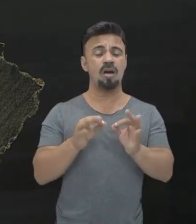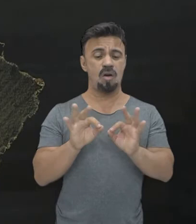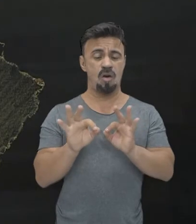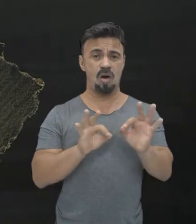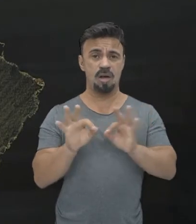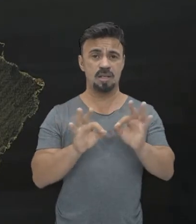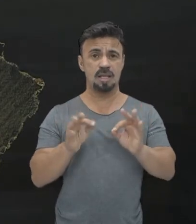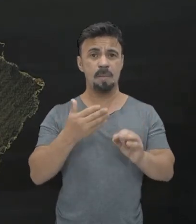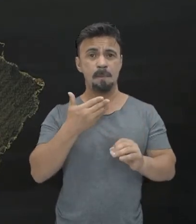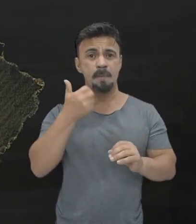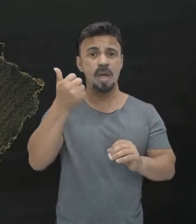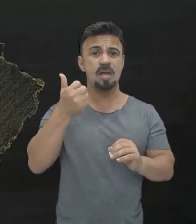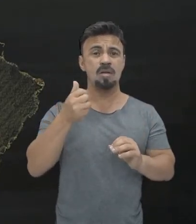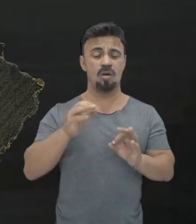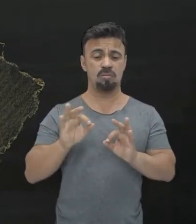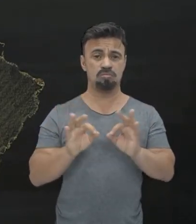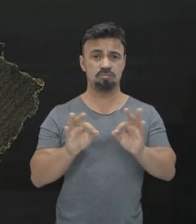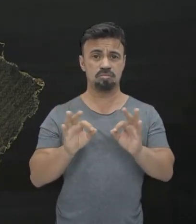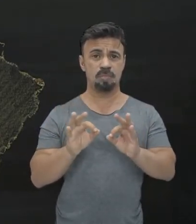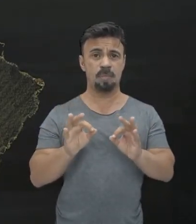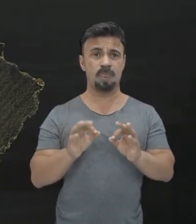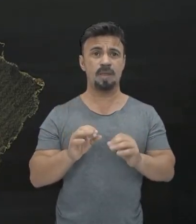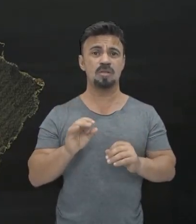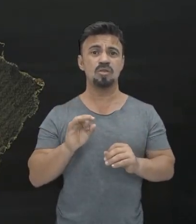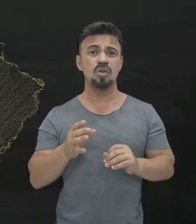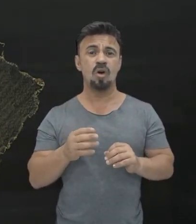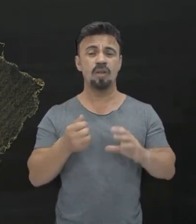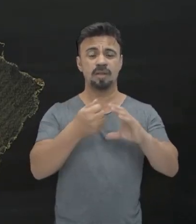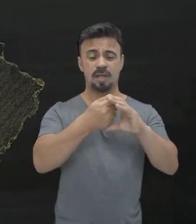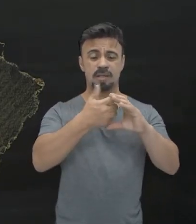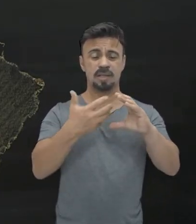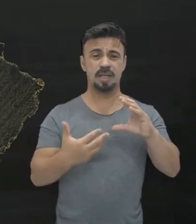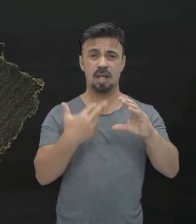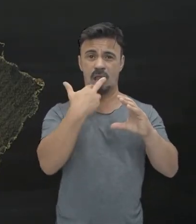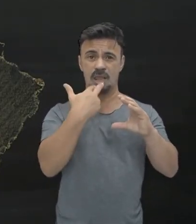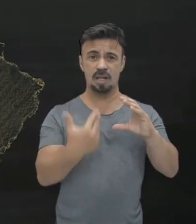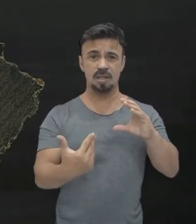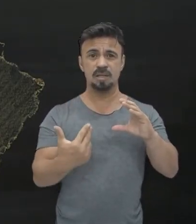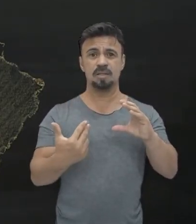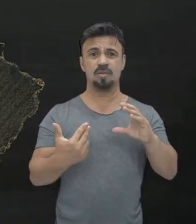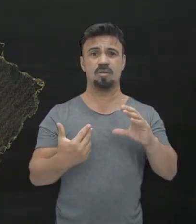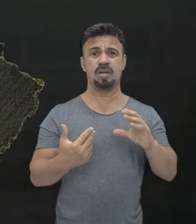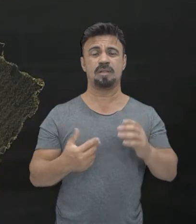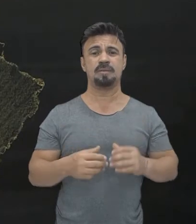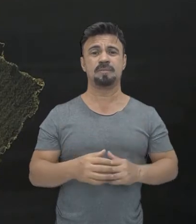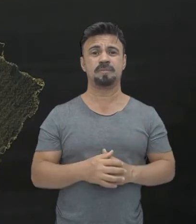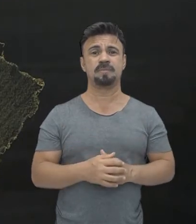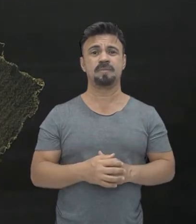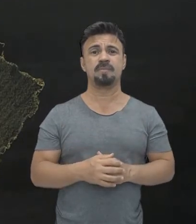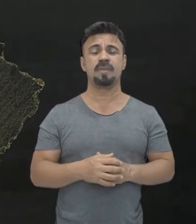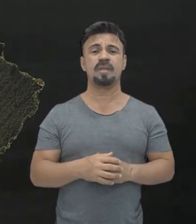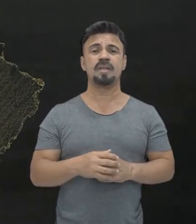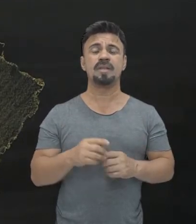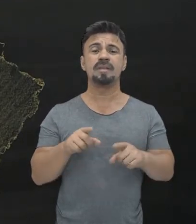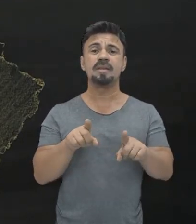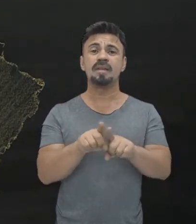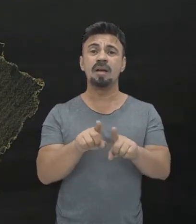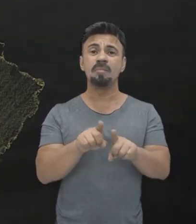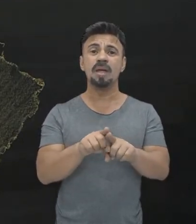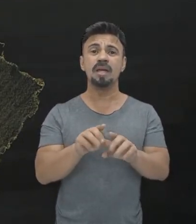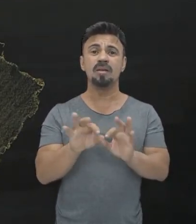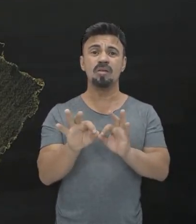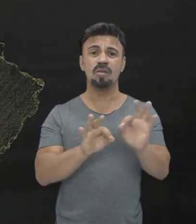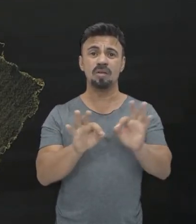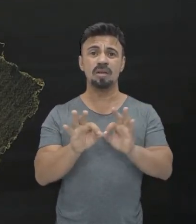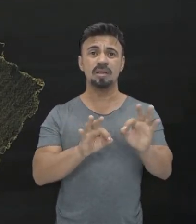organizar melhor essa situação e não ficar simplesmente na característica linguística e étnica, acabaram definindo